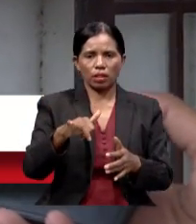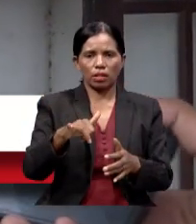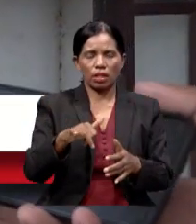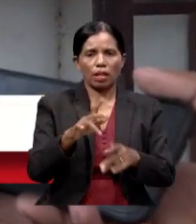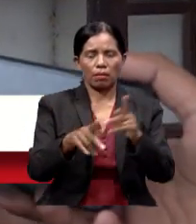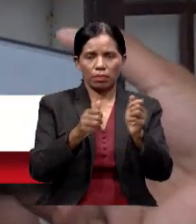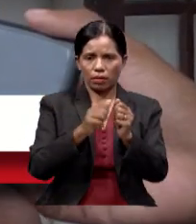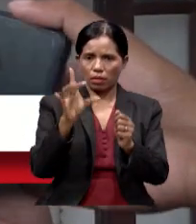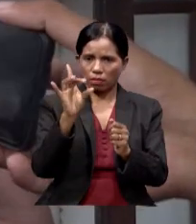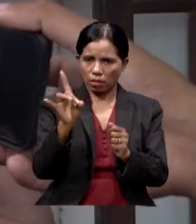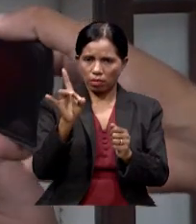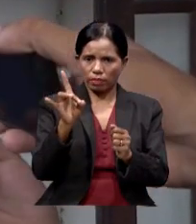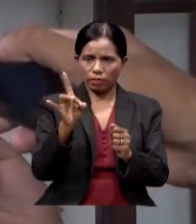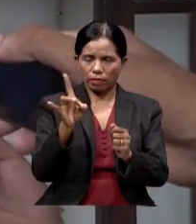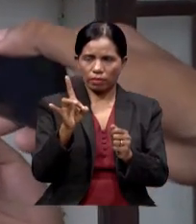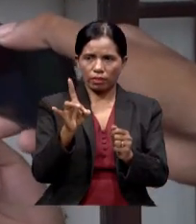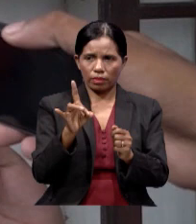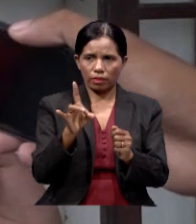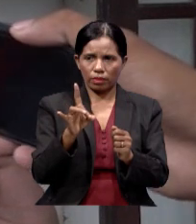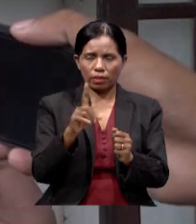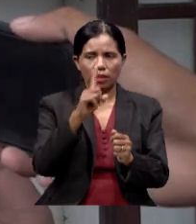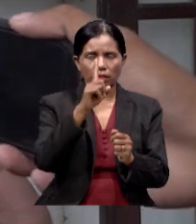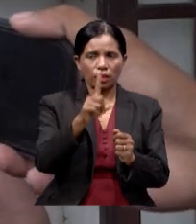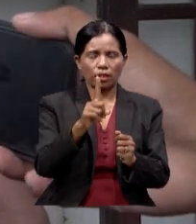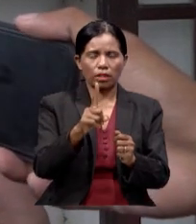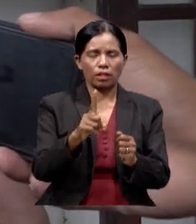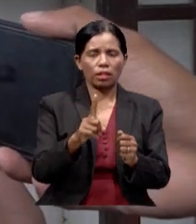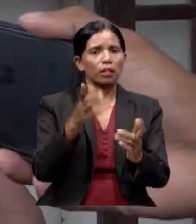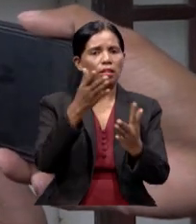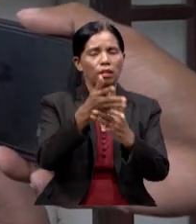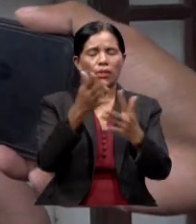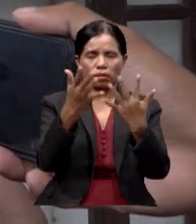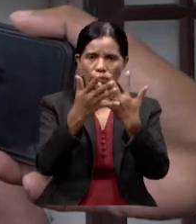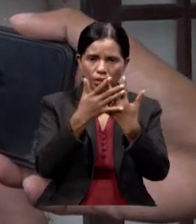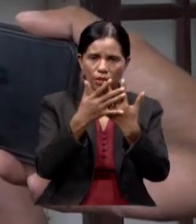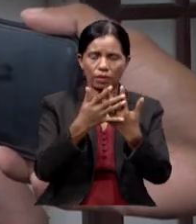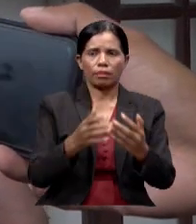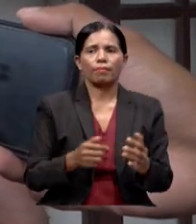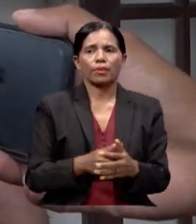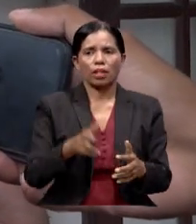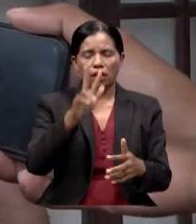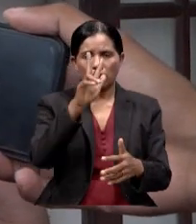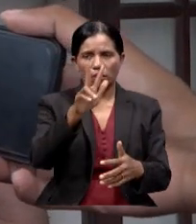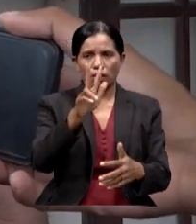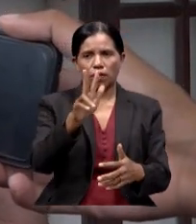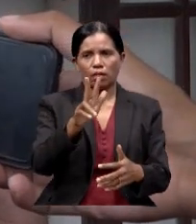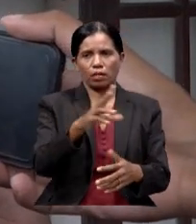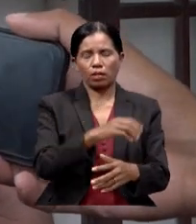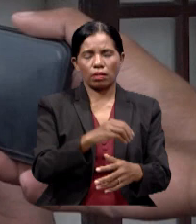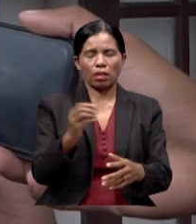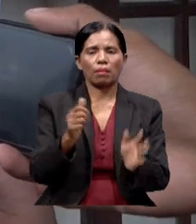Gualu, na ida é tão prisão preventiva e na entolo é tão apresentação